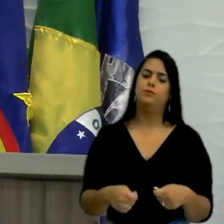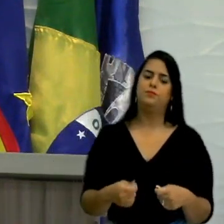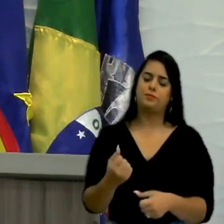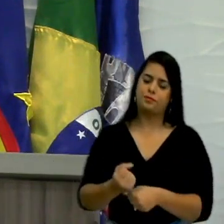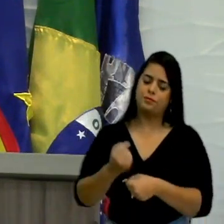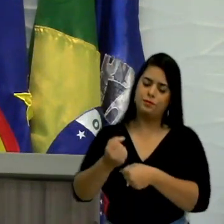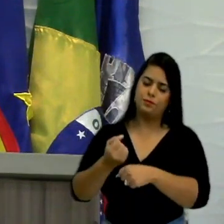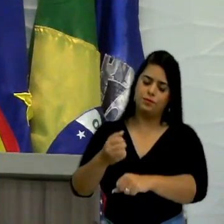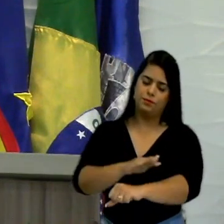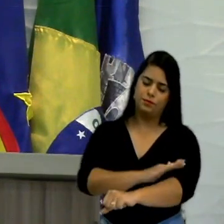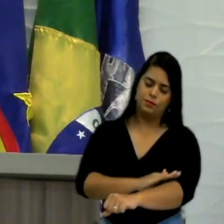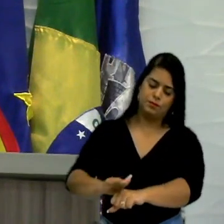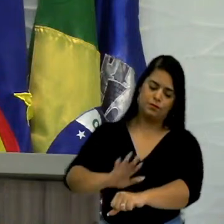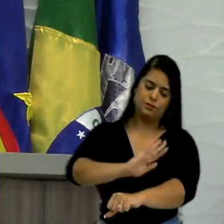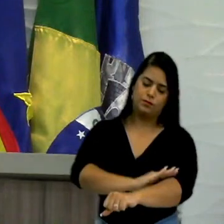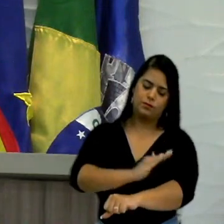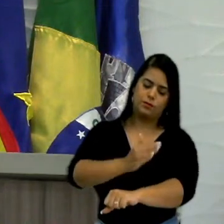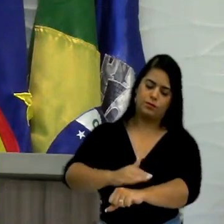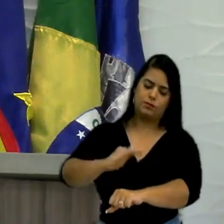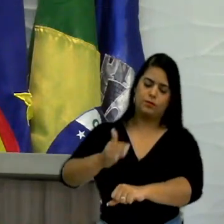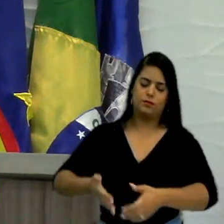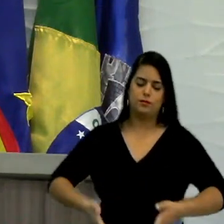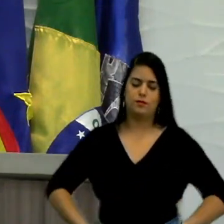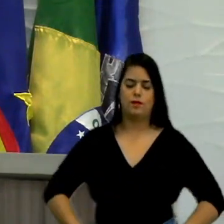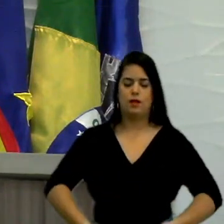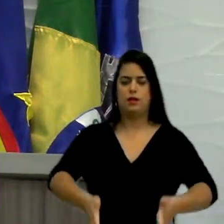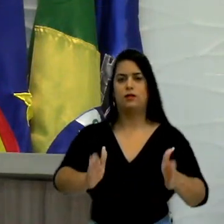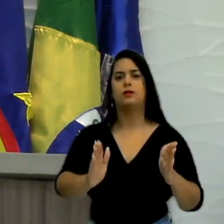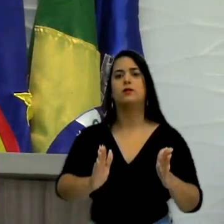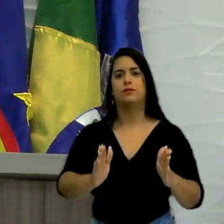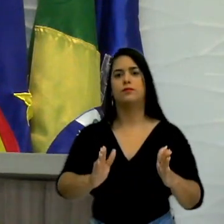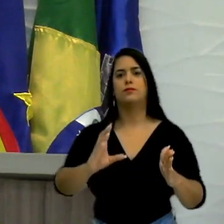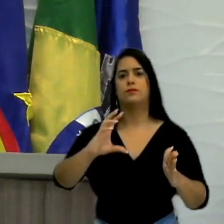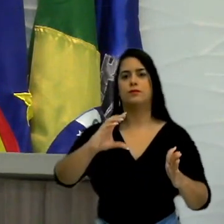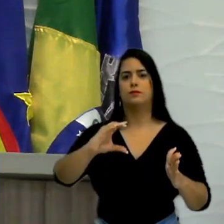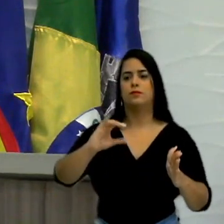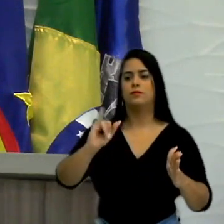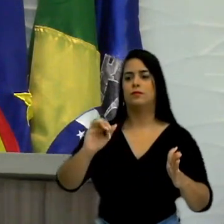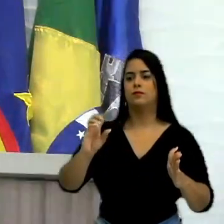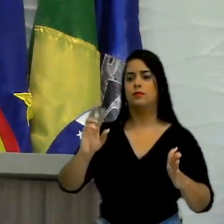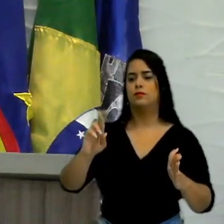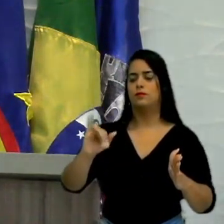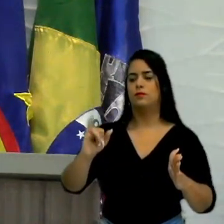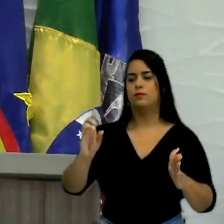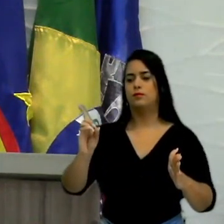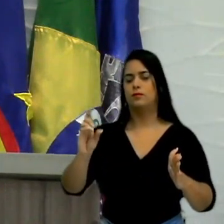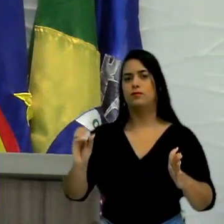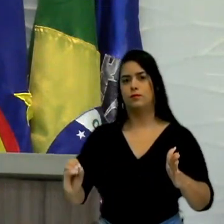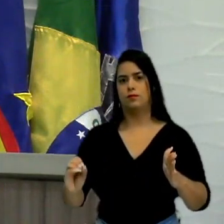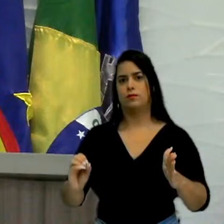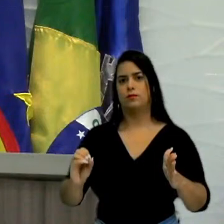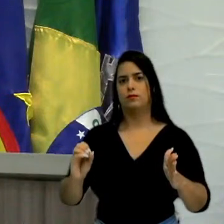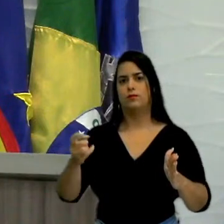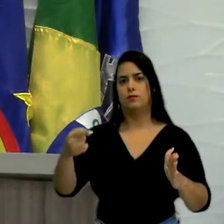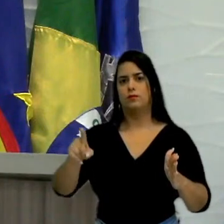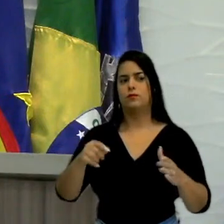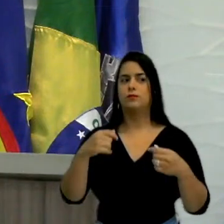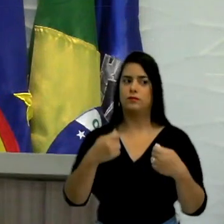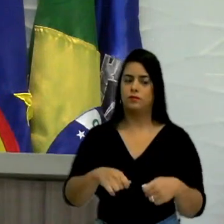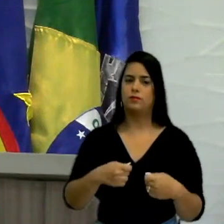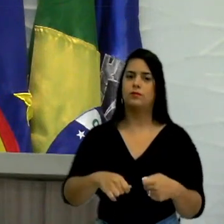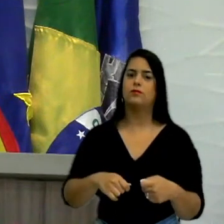quebra-molas naquela avenida principal ali do bairro Seridó, em frente ao estádio de futebol